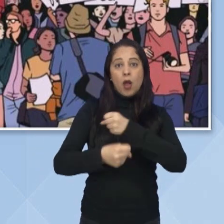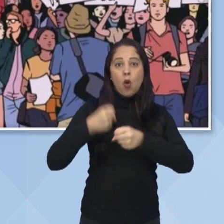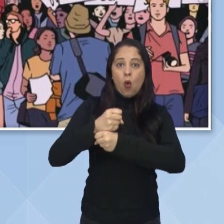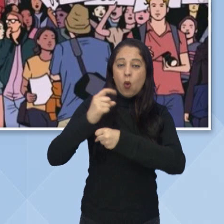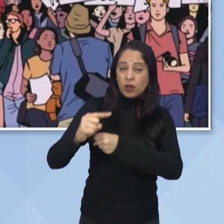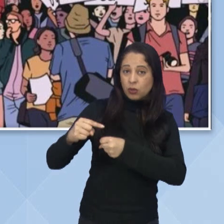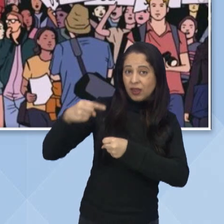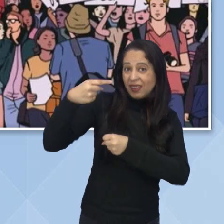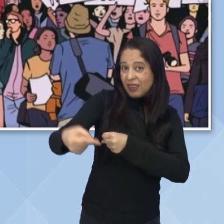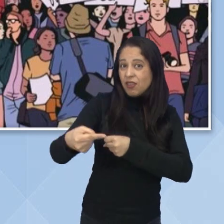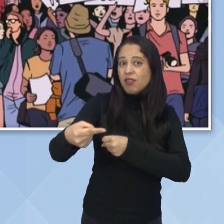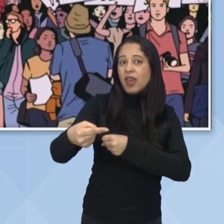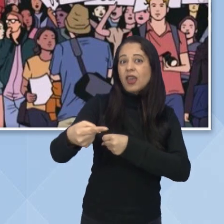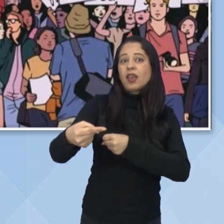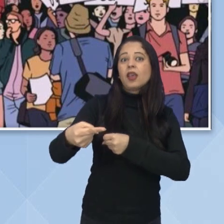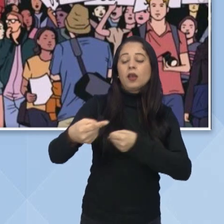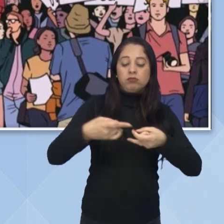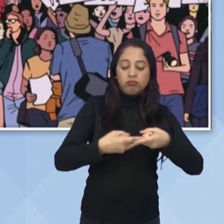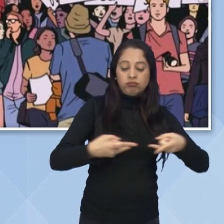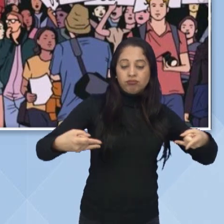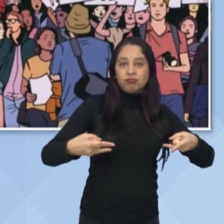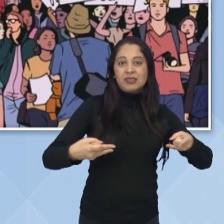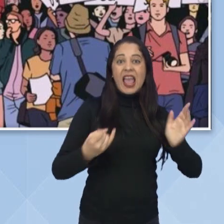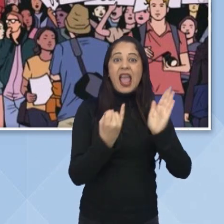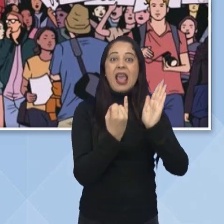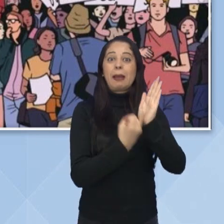chegar o carnê do IPTU, está